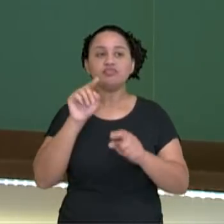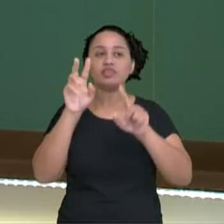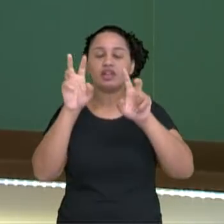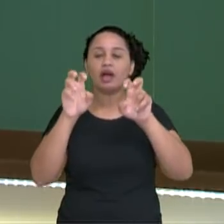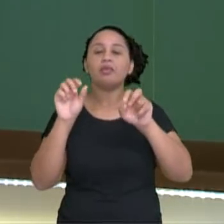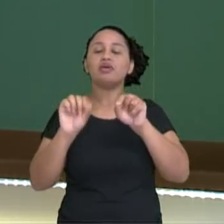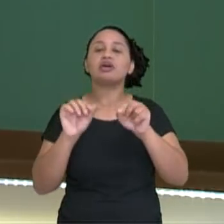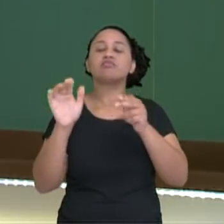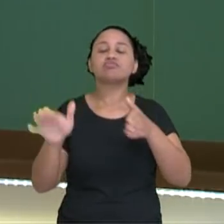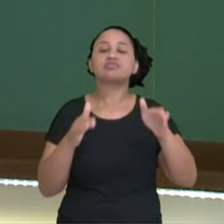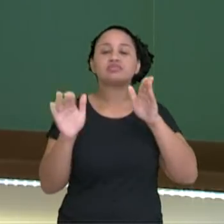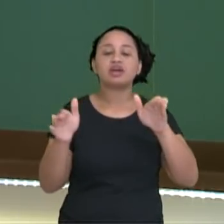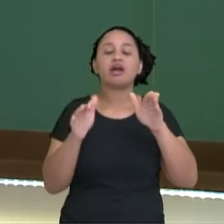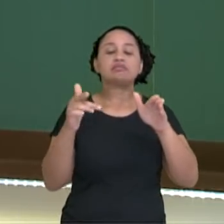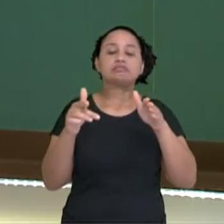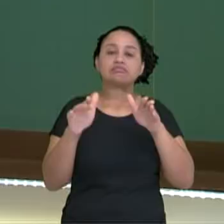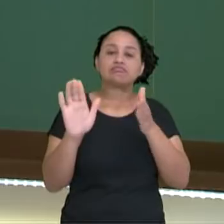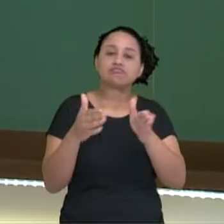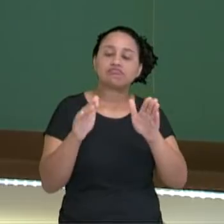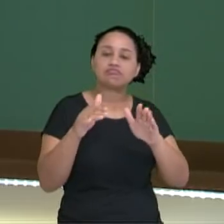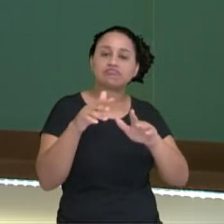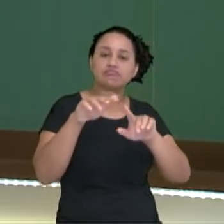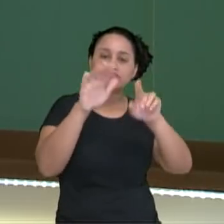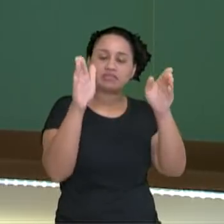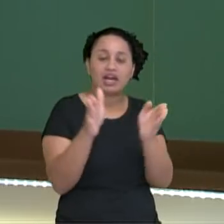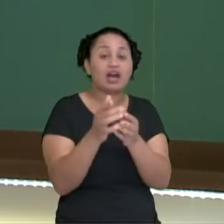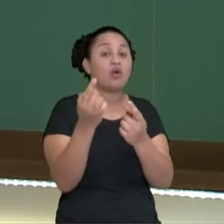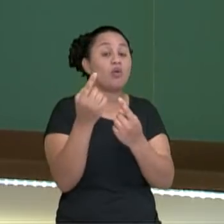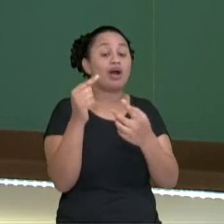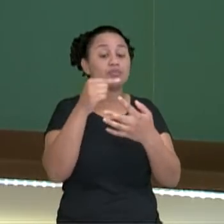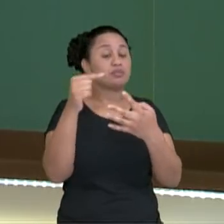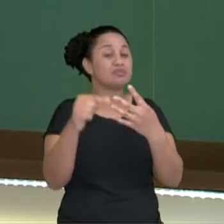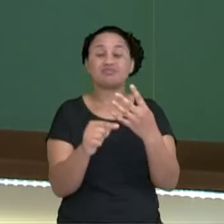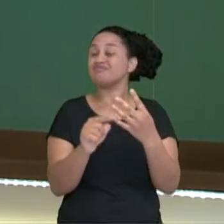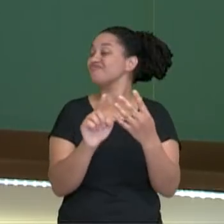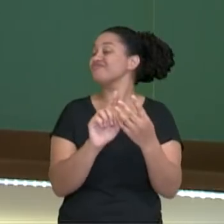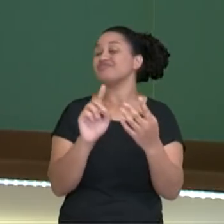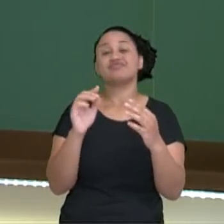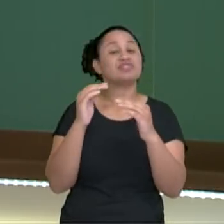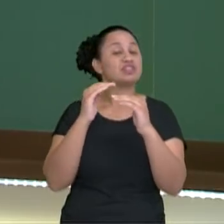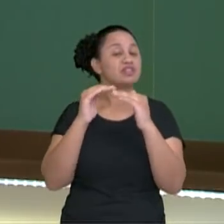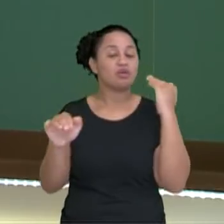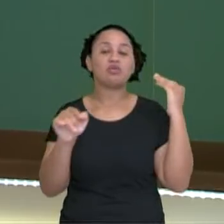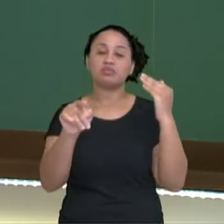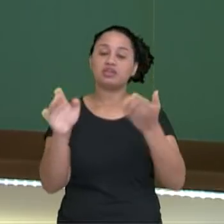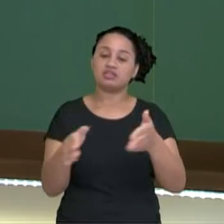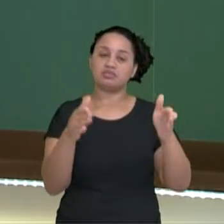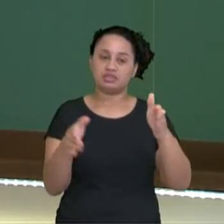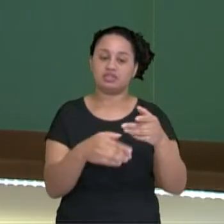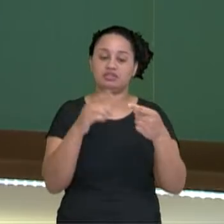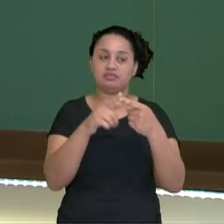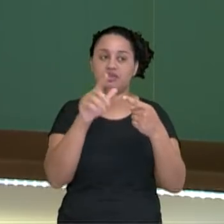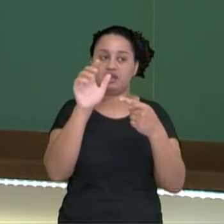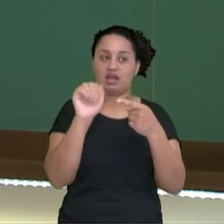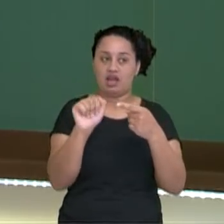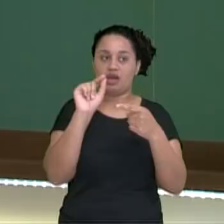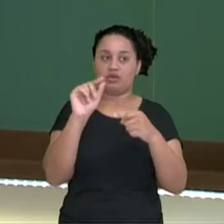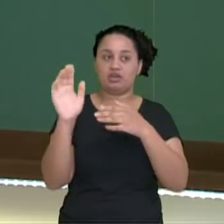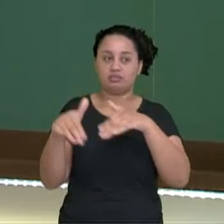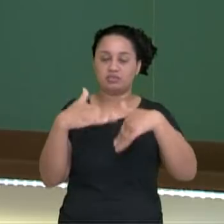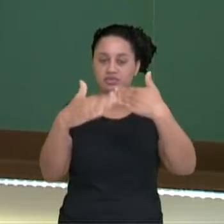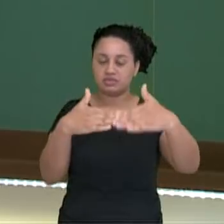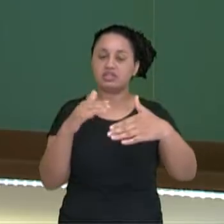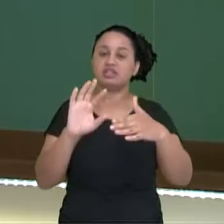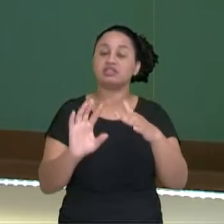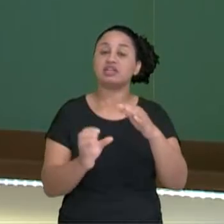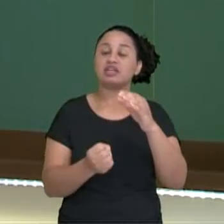de maquinofatura, indique a letra que não corresponde ao seu processo. Letra A, processo